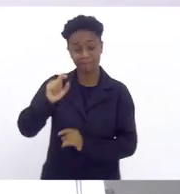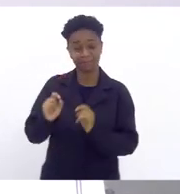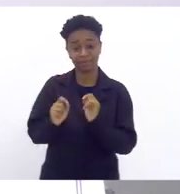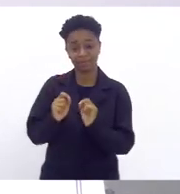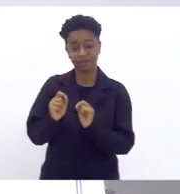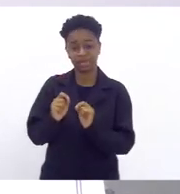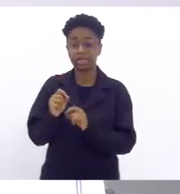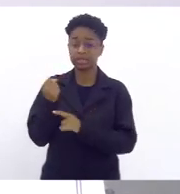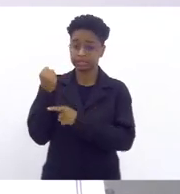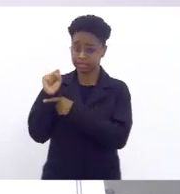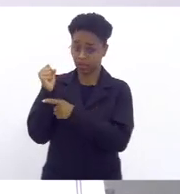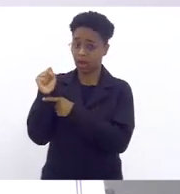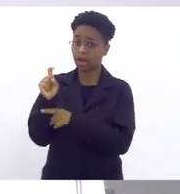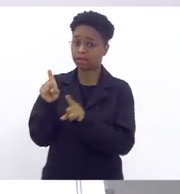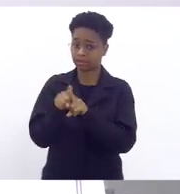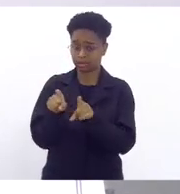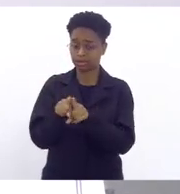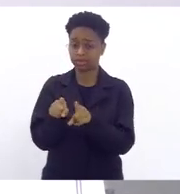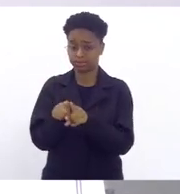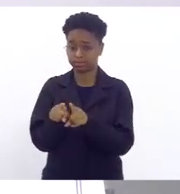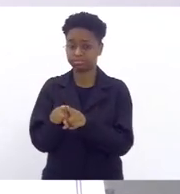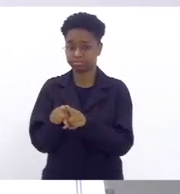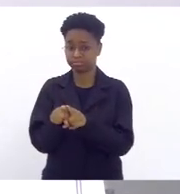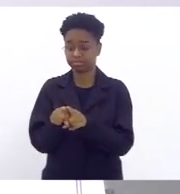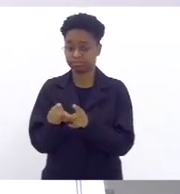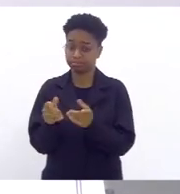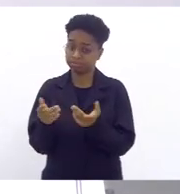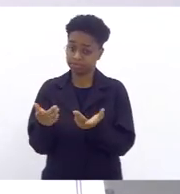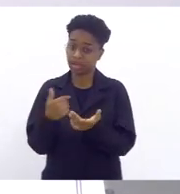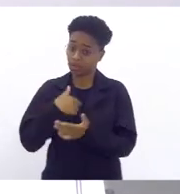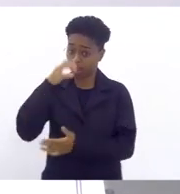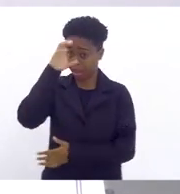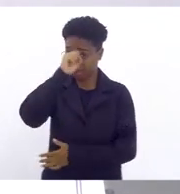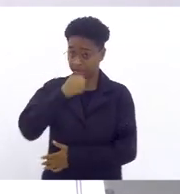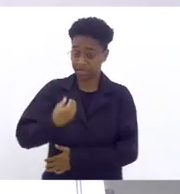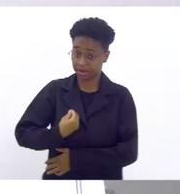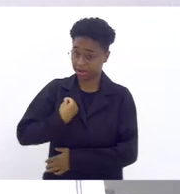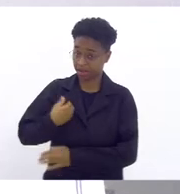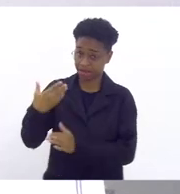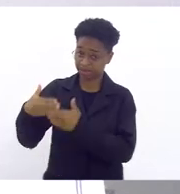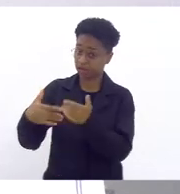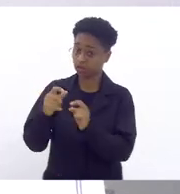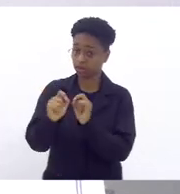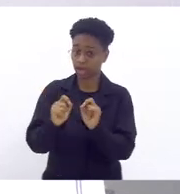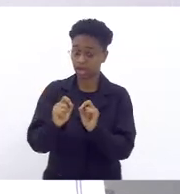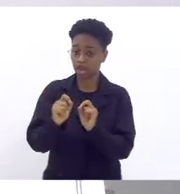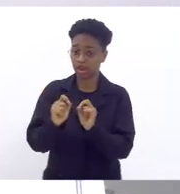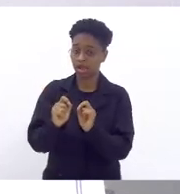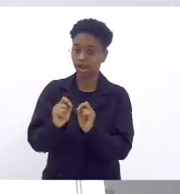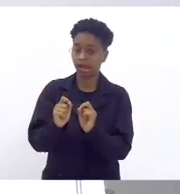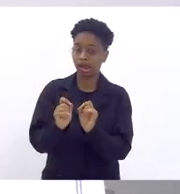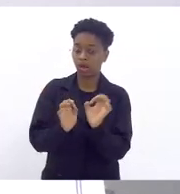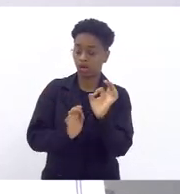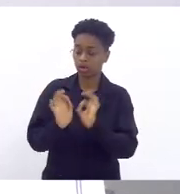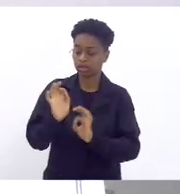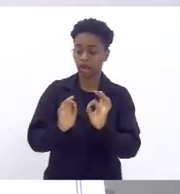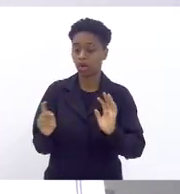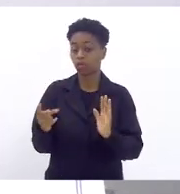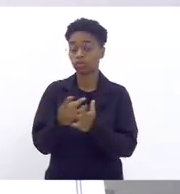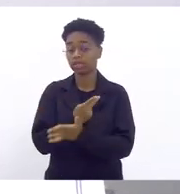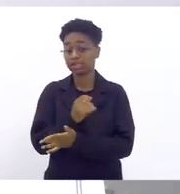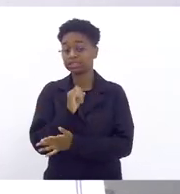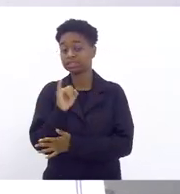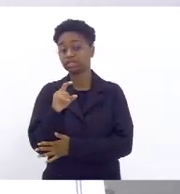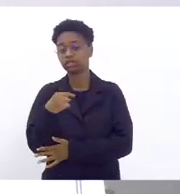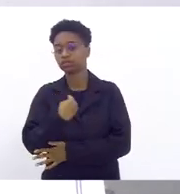em Saquarema também né o que eu tô eu aprendi na vida que a construção se faz a medida que a gente também